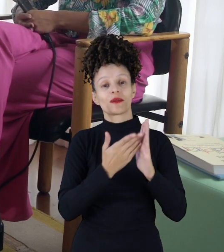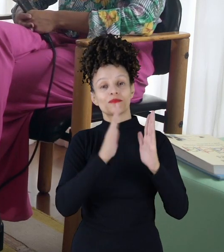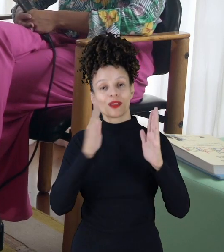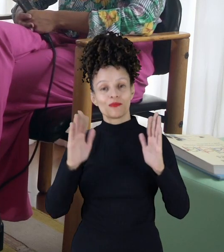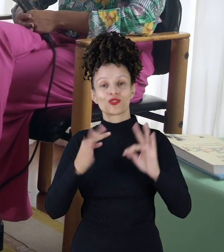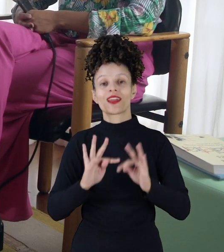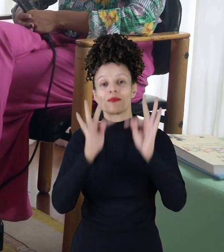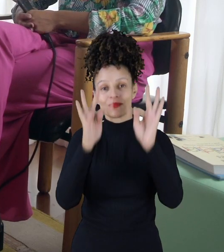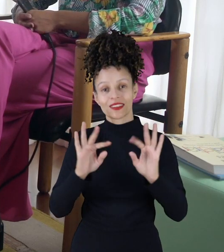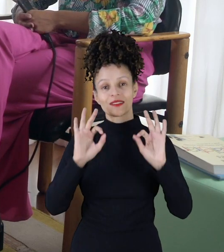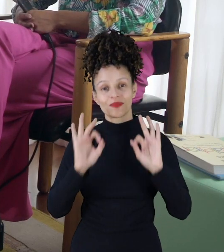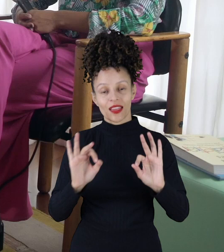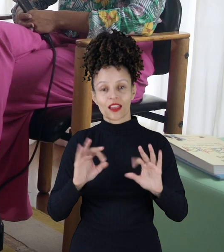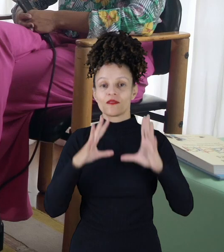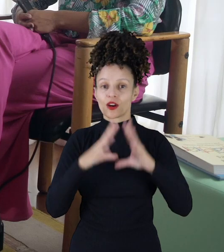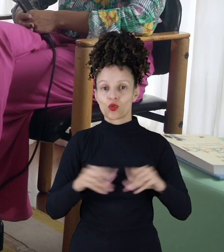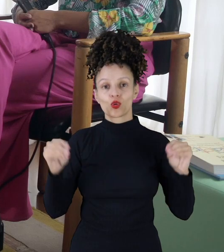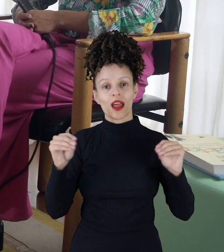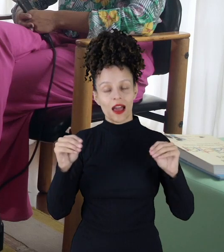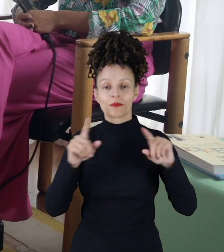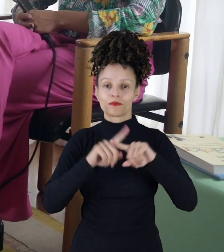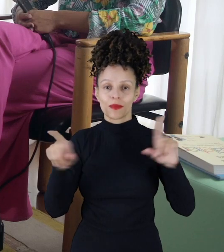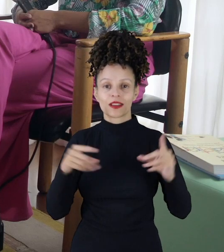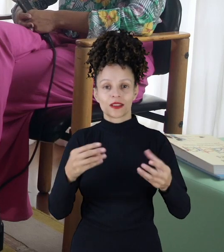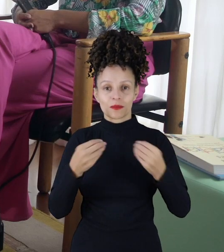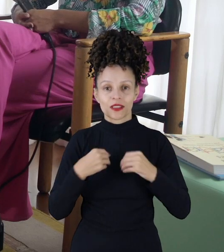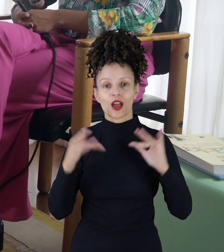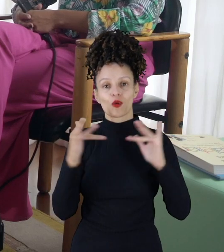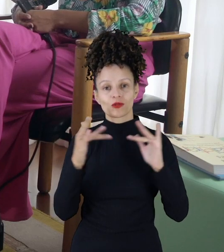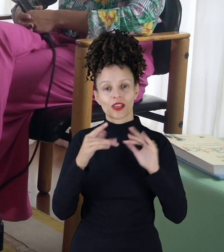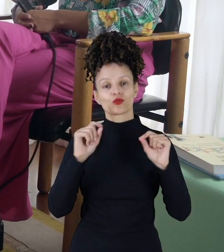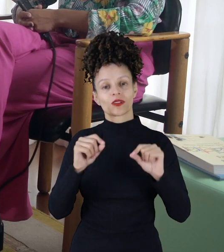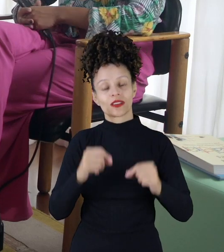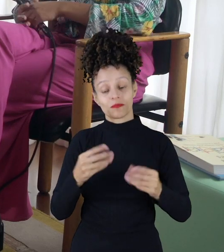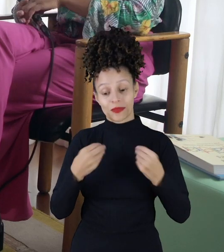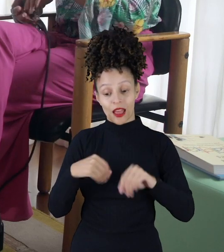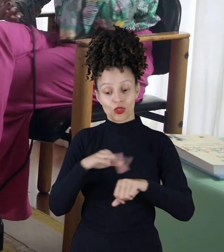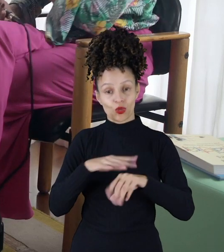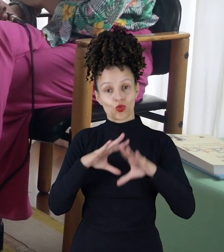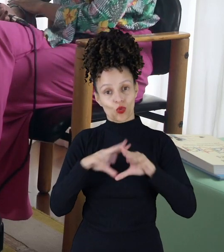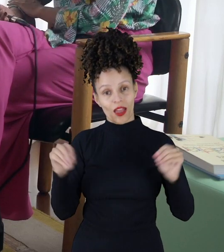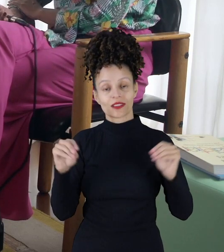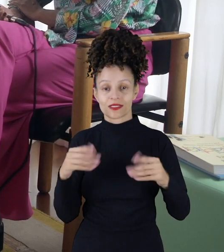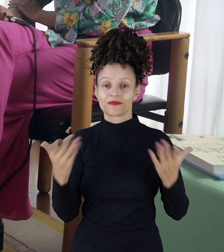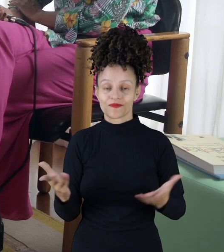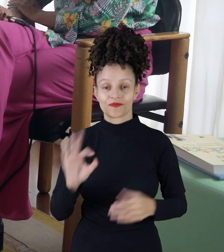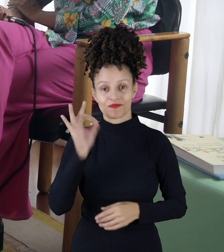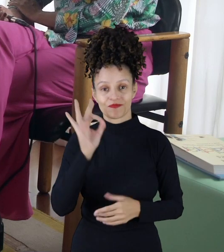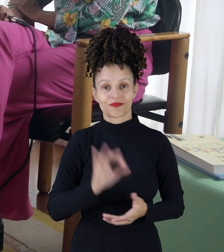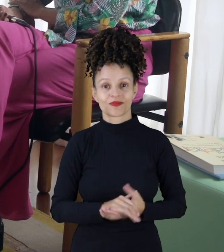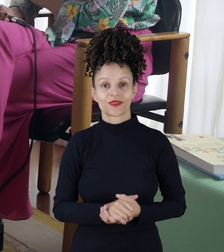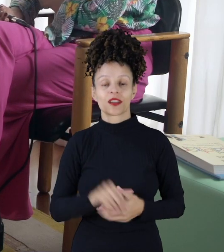da biblioterapia, né, Adri? Sim, a também, leitura, não que ela vá curar os males, mas ela vai nos colocar em contato com aquilo que nos adoece. É